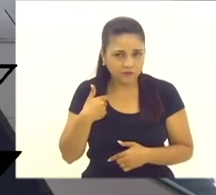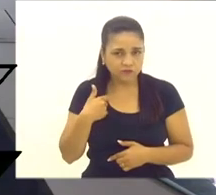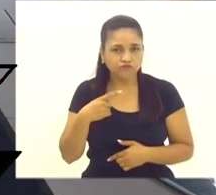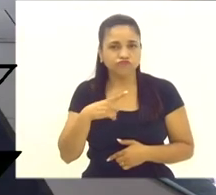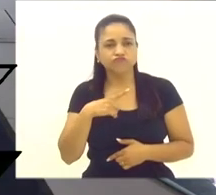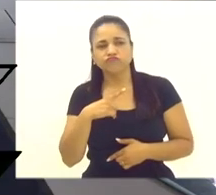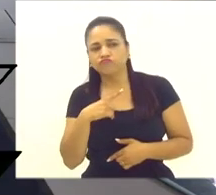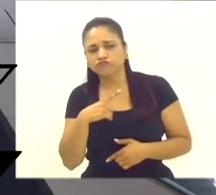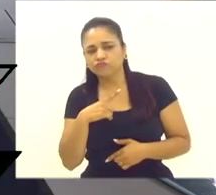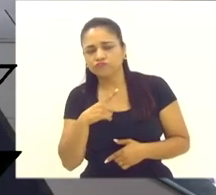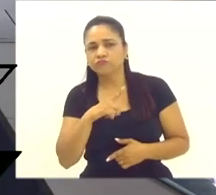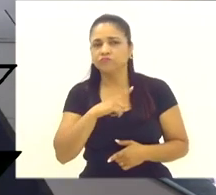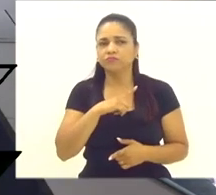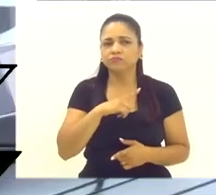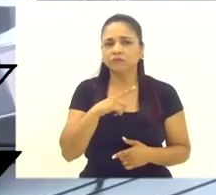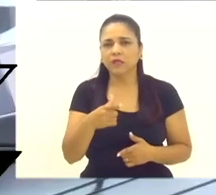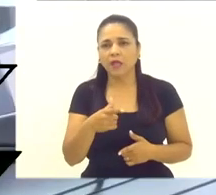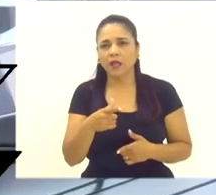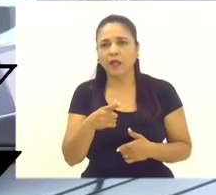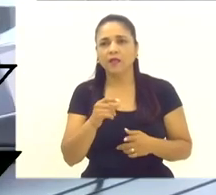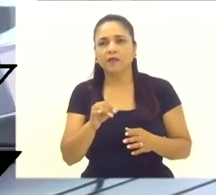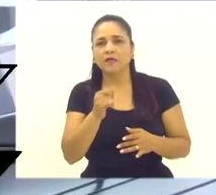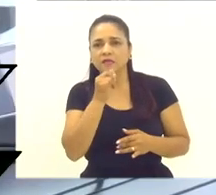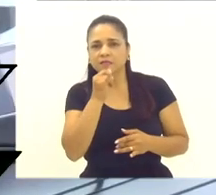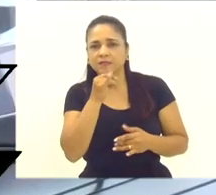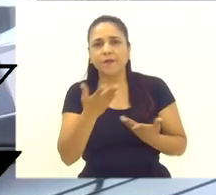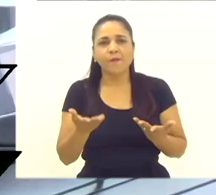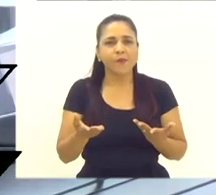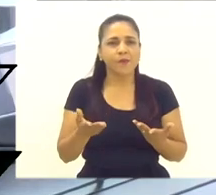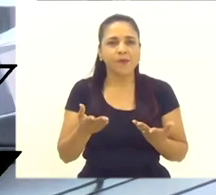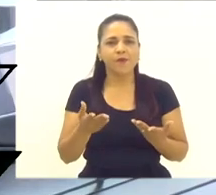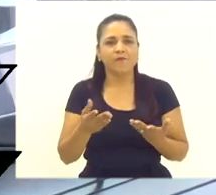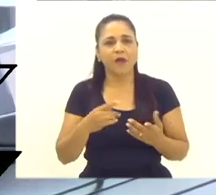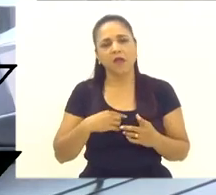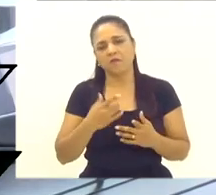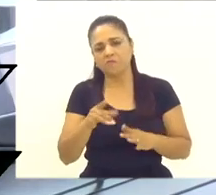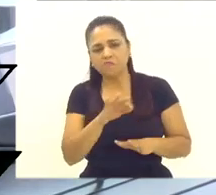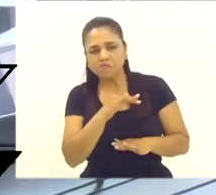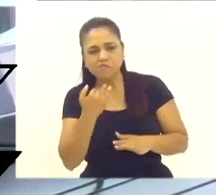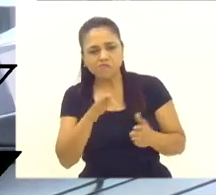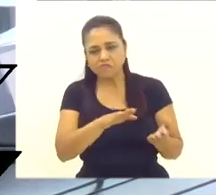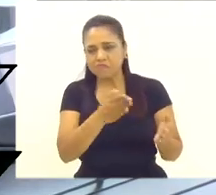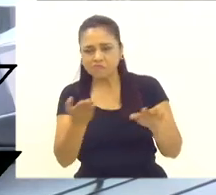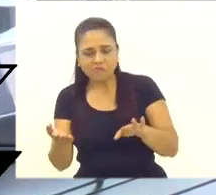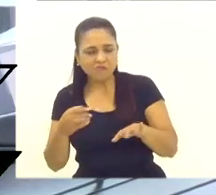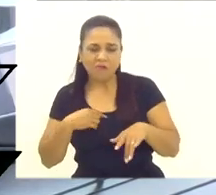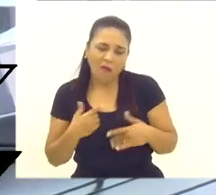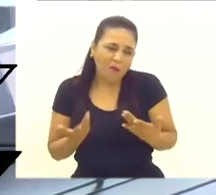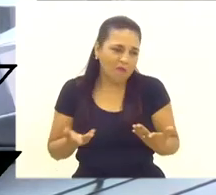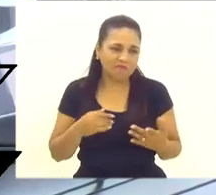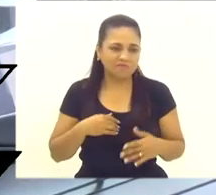proprientarismo minorando vai durar pouco então exatamente